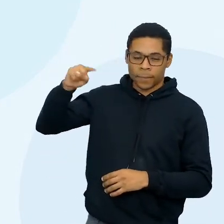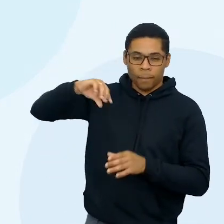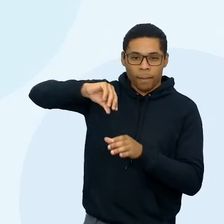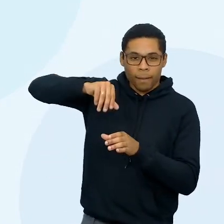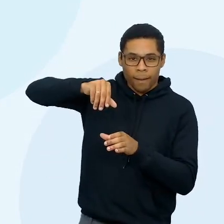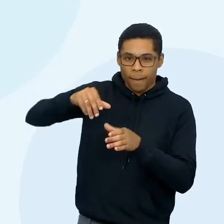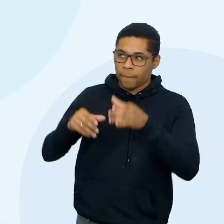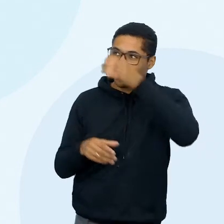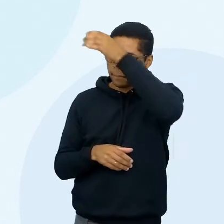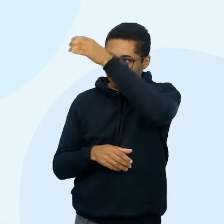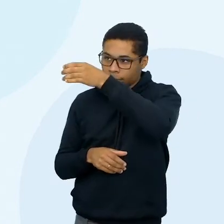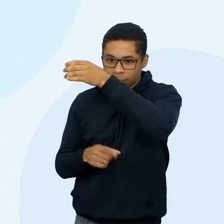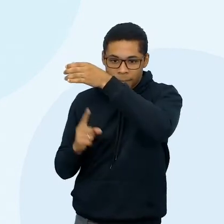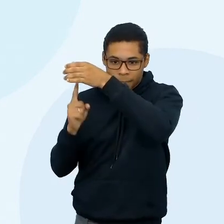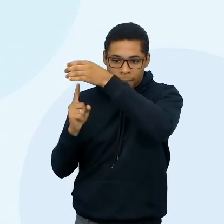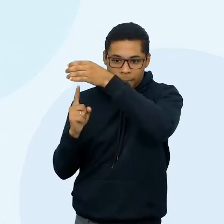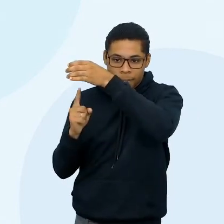aqui,